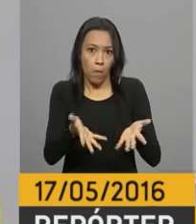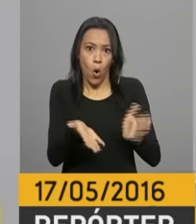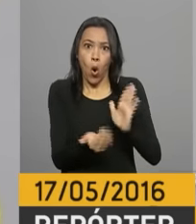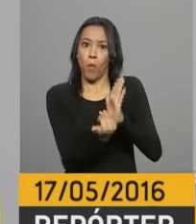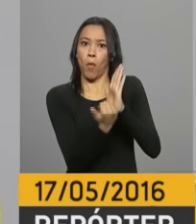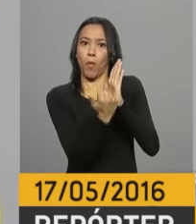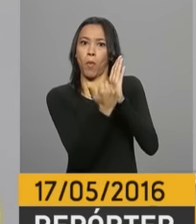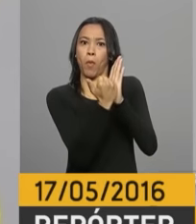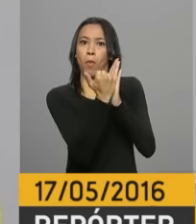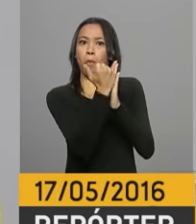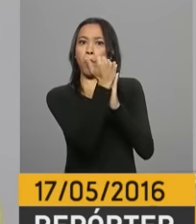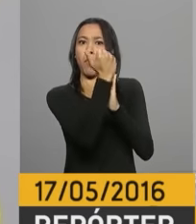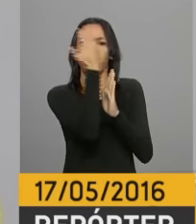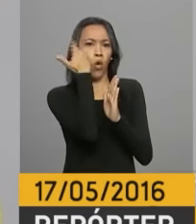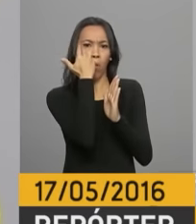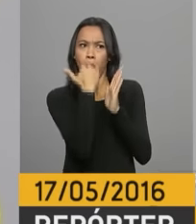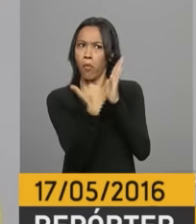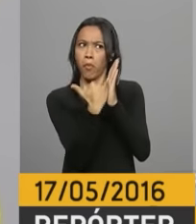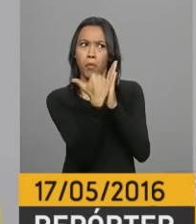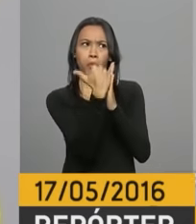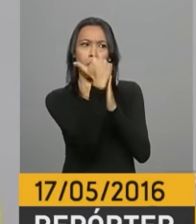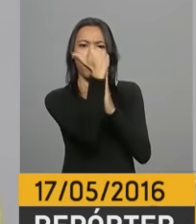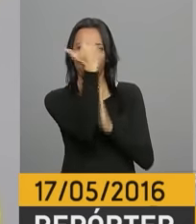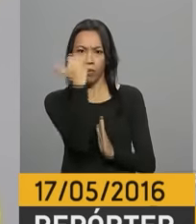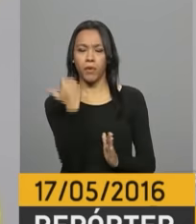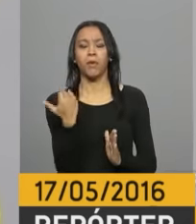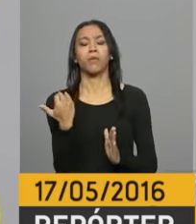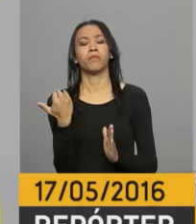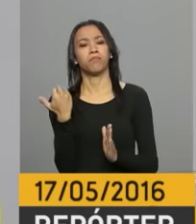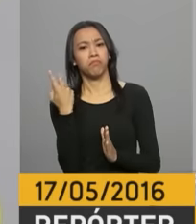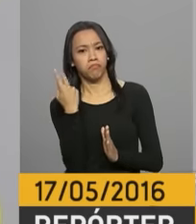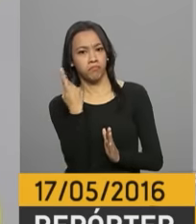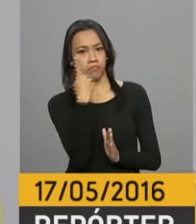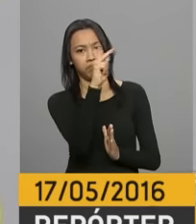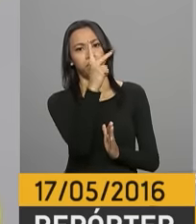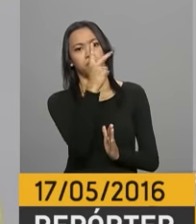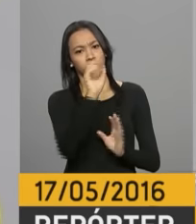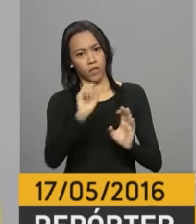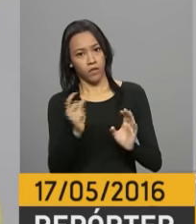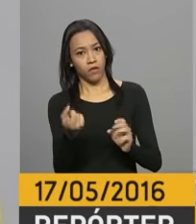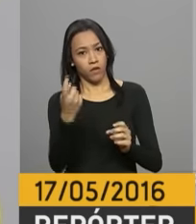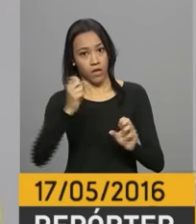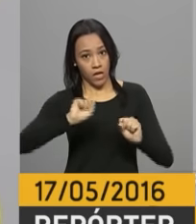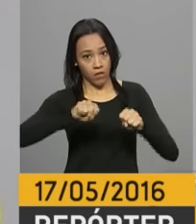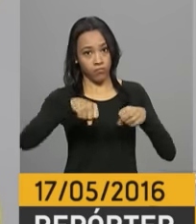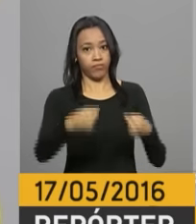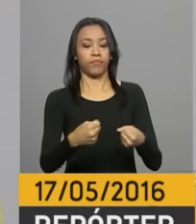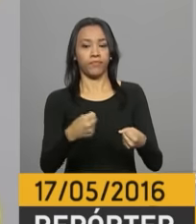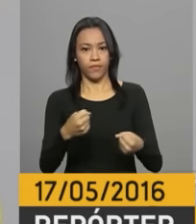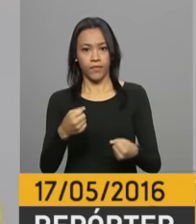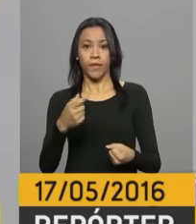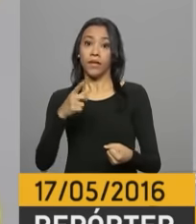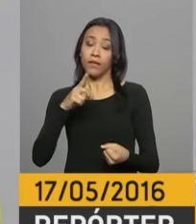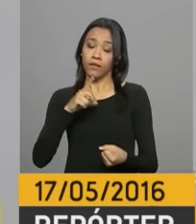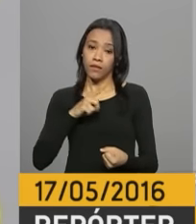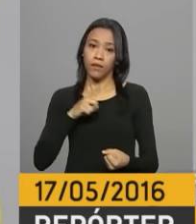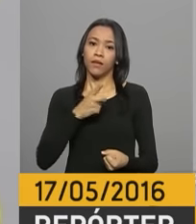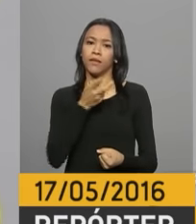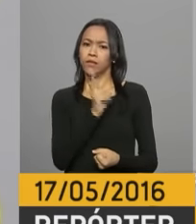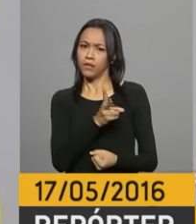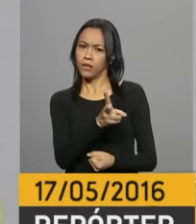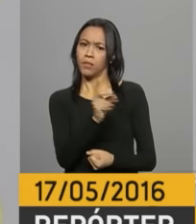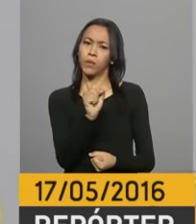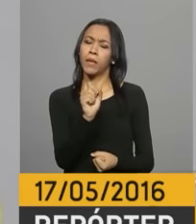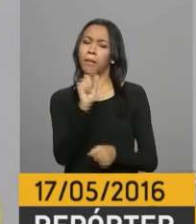crescendo normalmente dentro do processo de recuperação. Existe, evidentemente, como sempre,